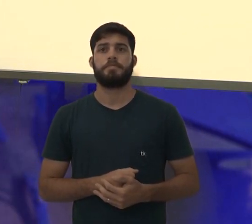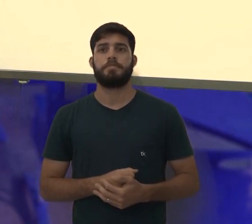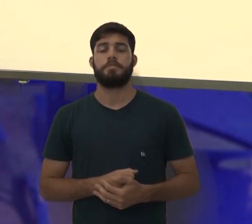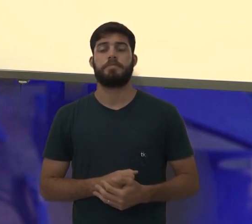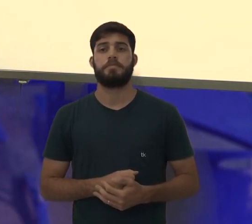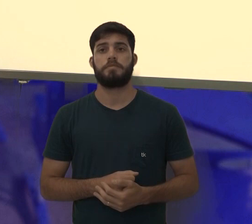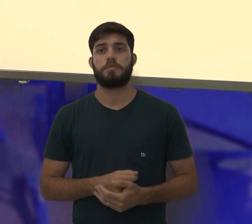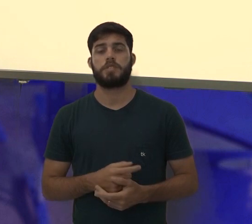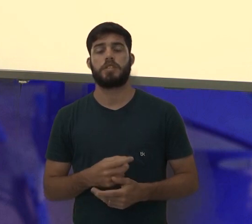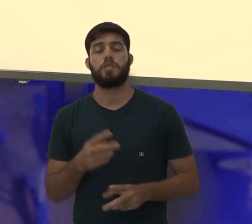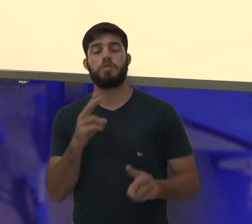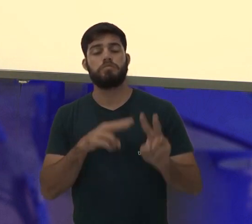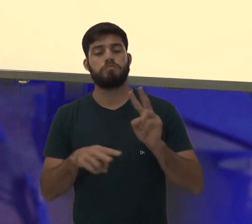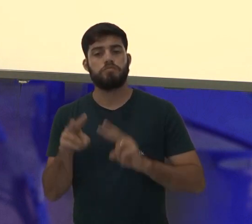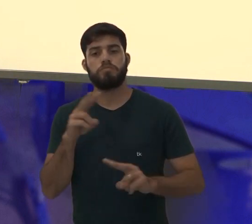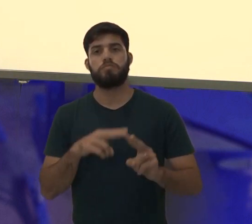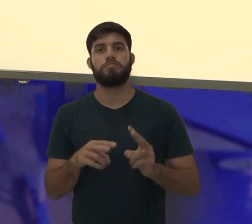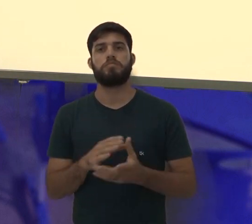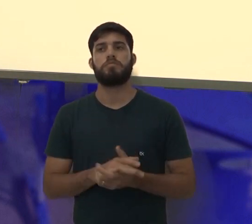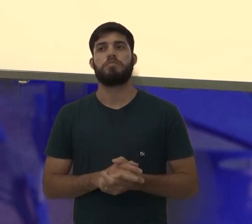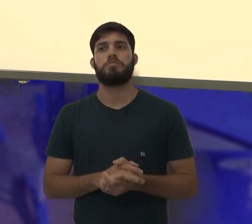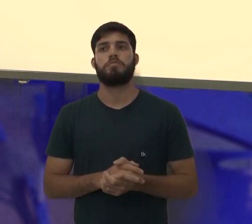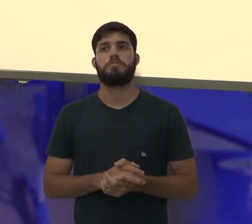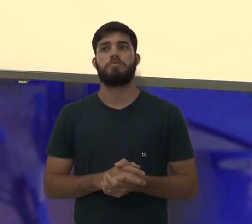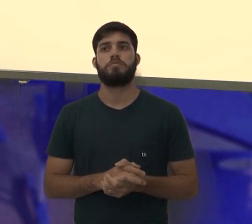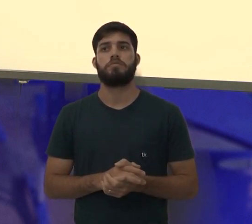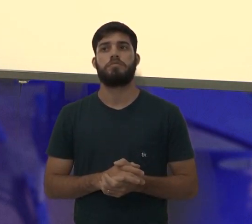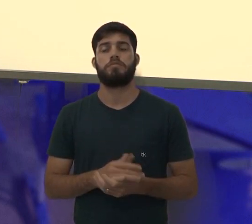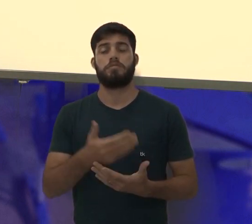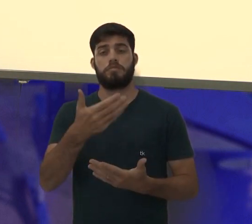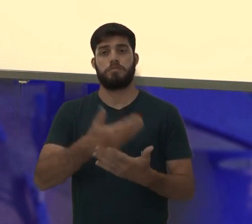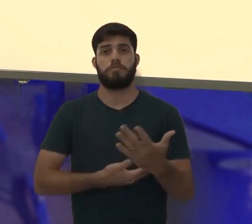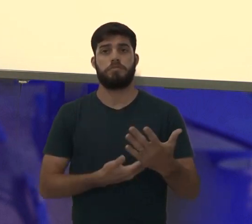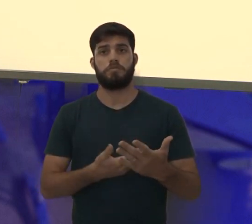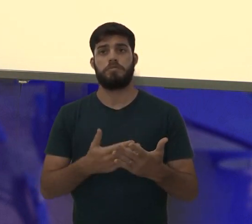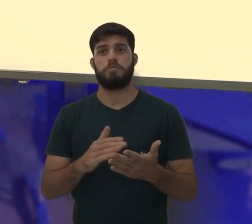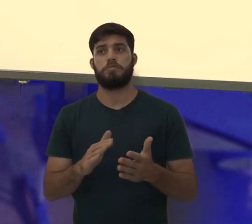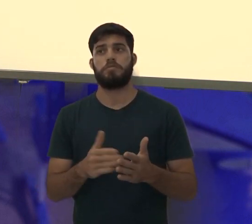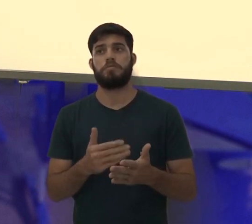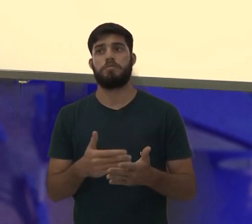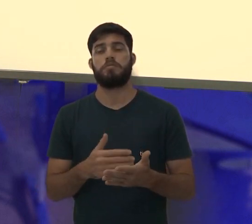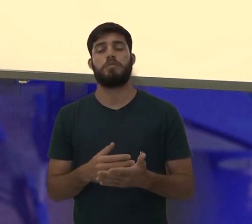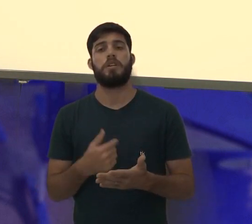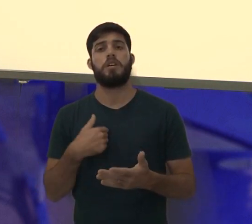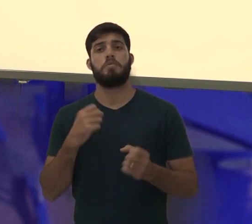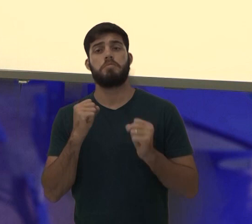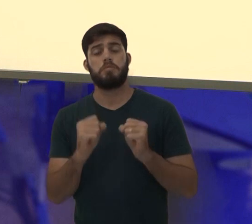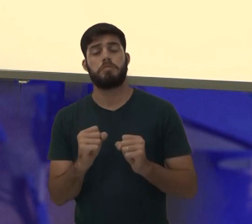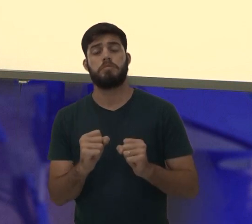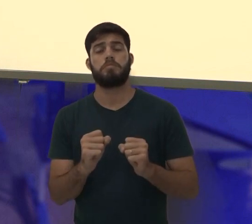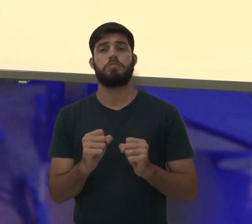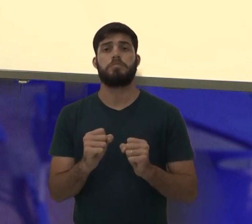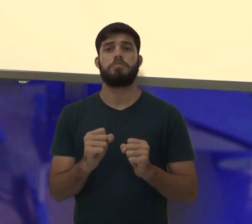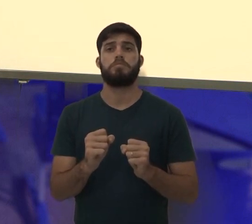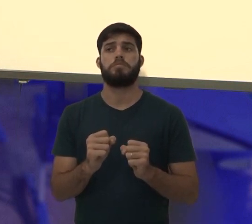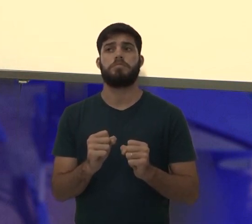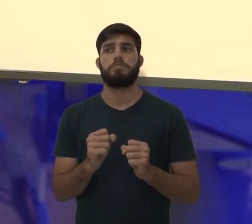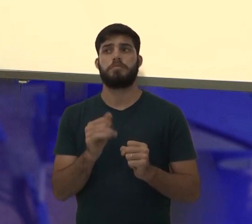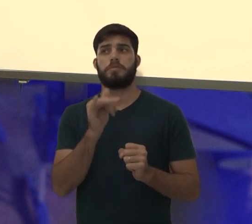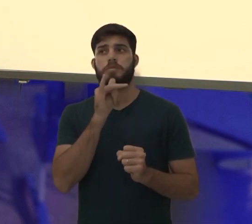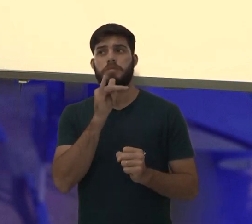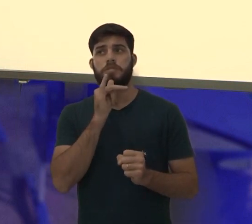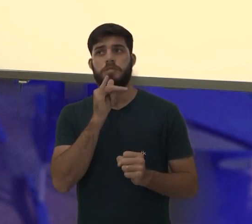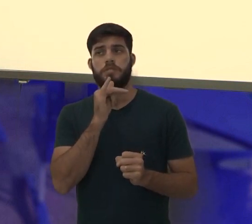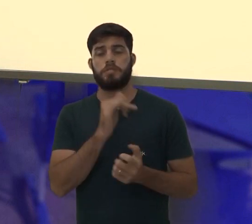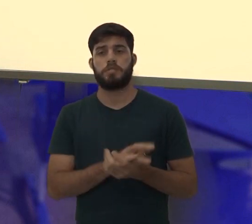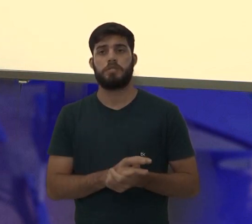De acordo com o que foi visto, né, de acordo com o que vocês viram na apostila e no livro, é possível considerar a igualdade, ó,